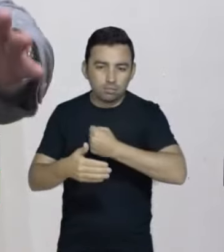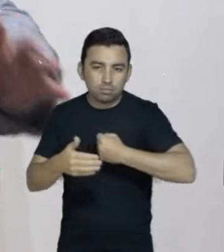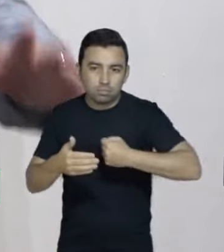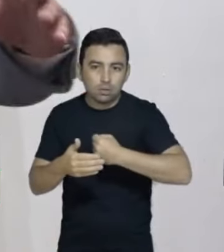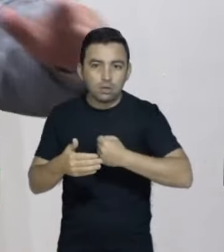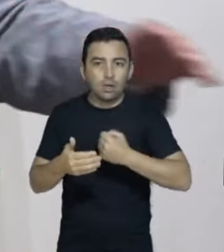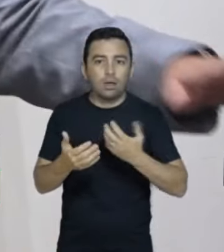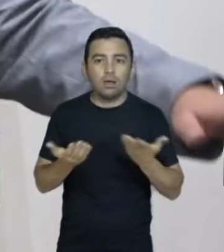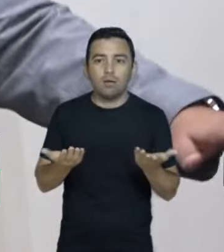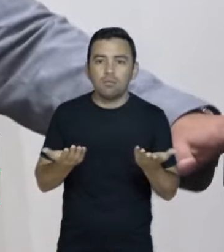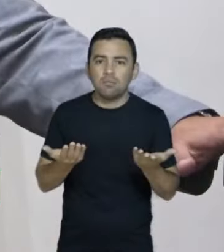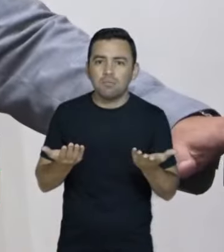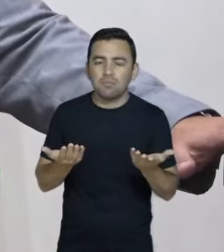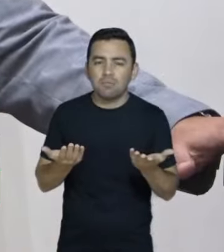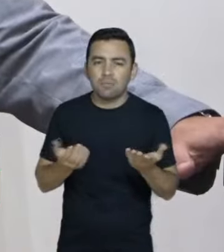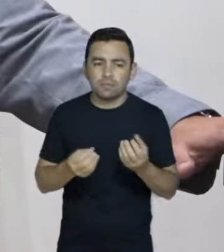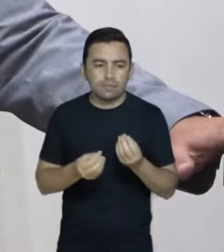a coice.